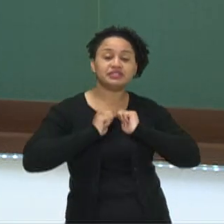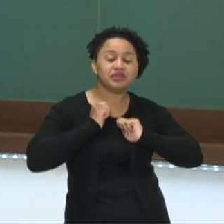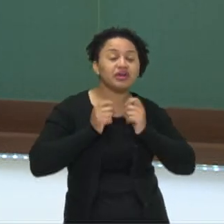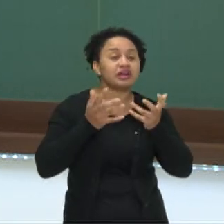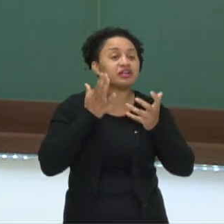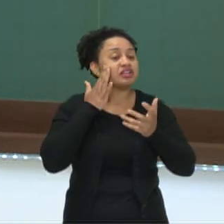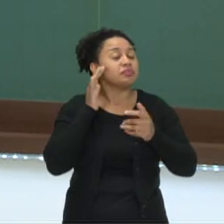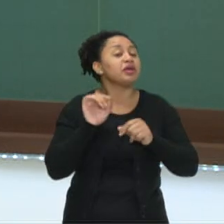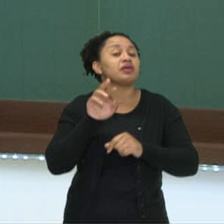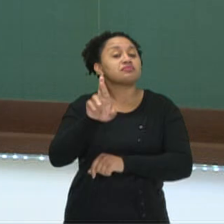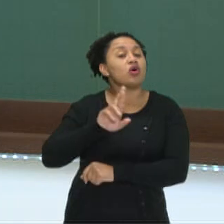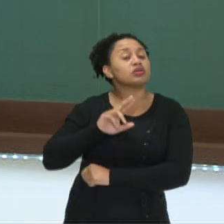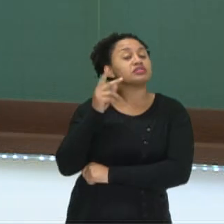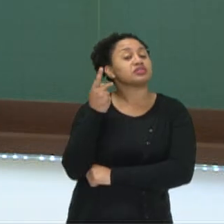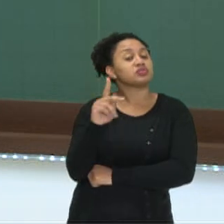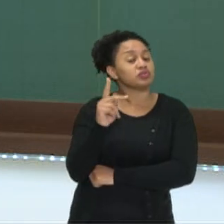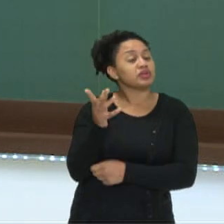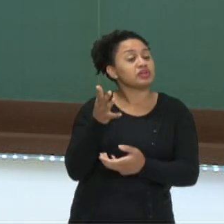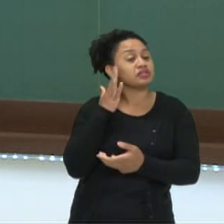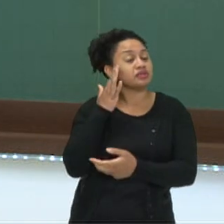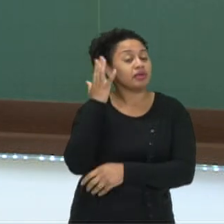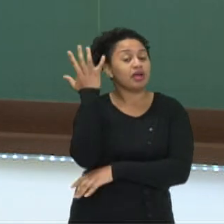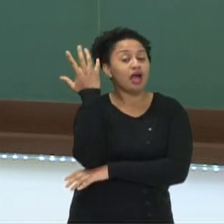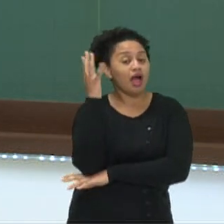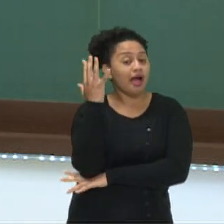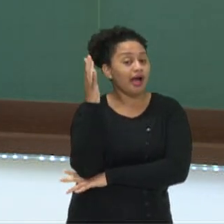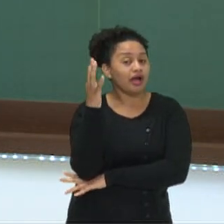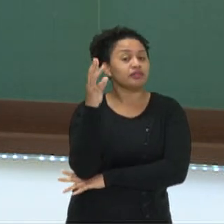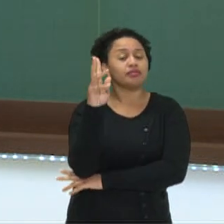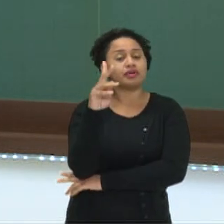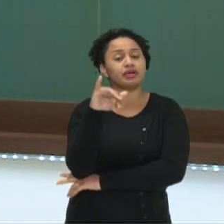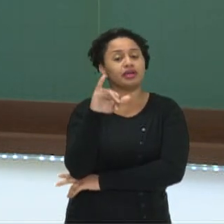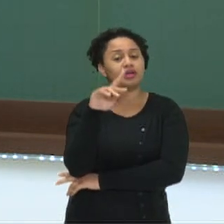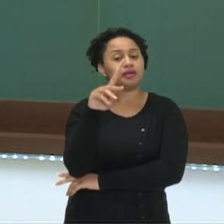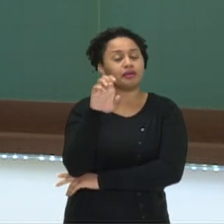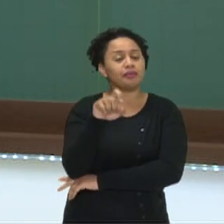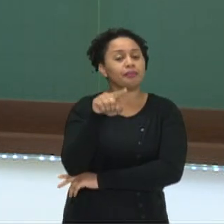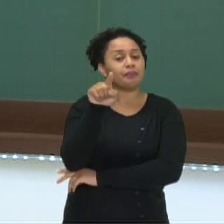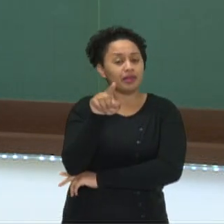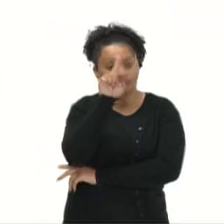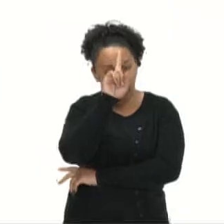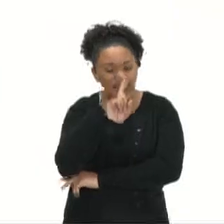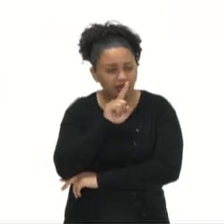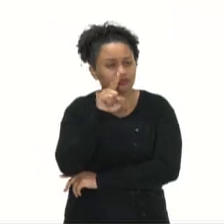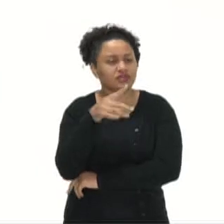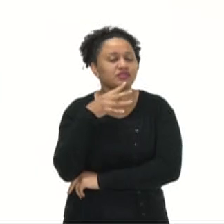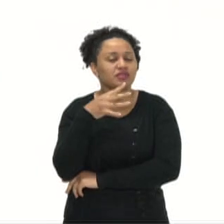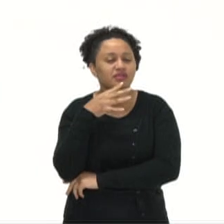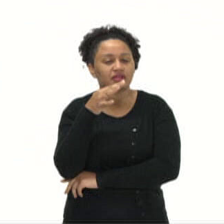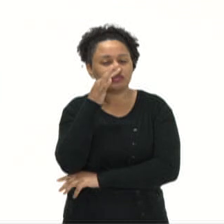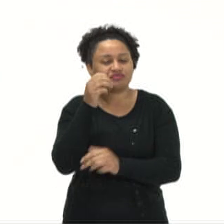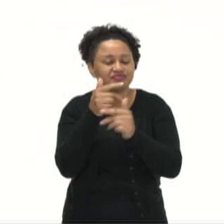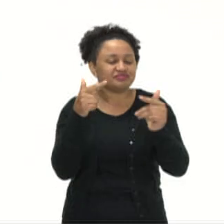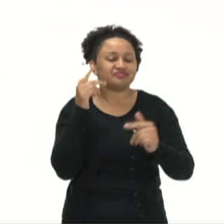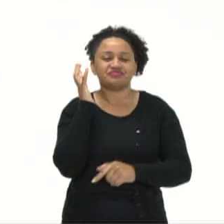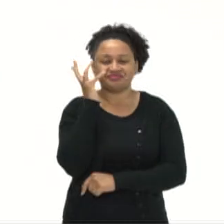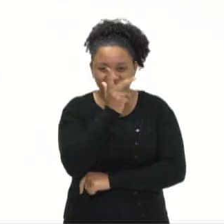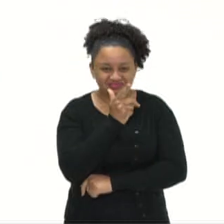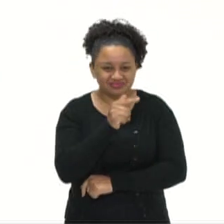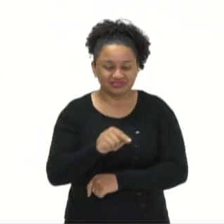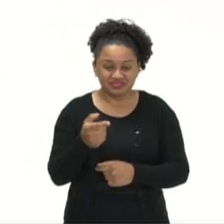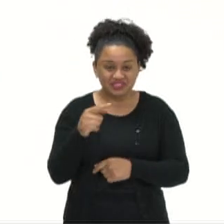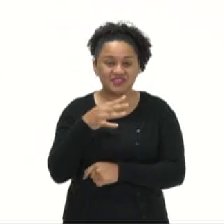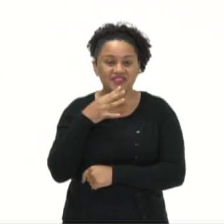você pensou. Sobre o ipê amarelo, você já ouviu falar? Essa planta tão linda, é uma planta